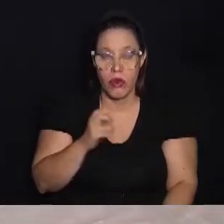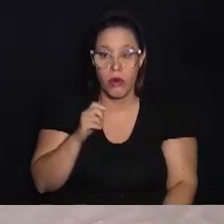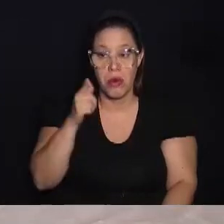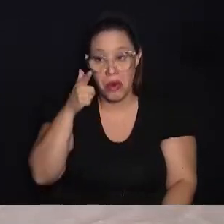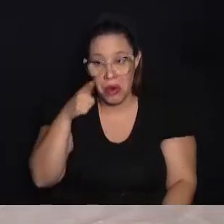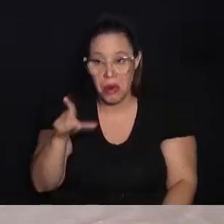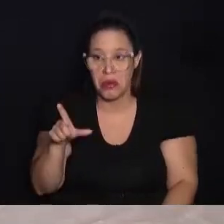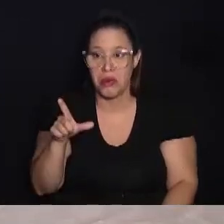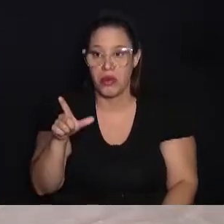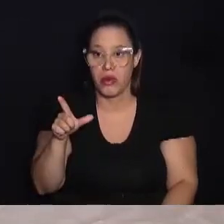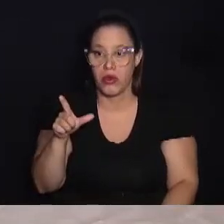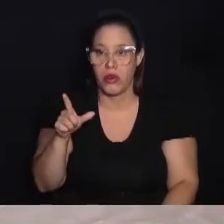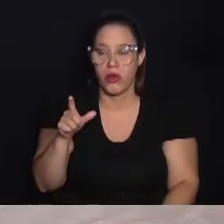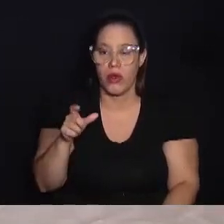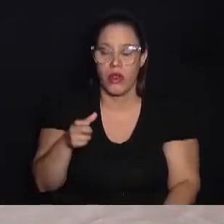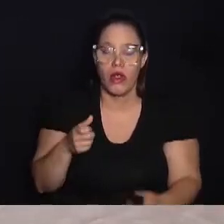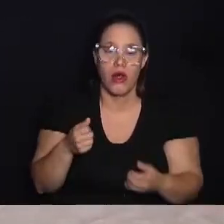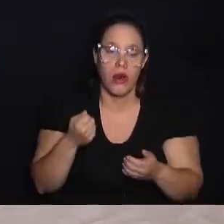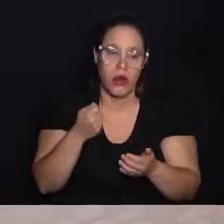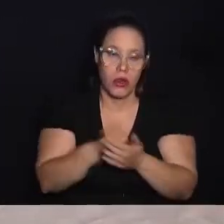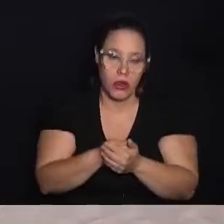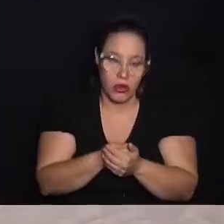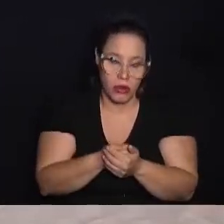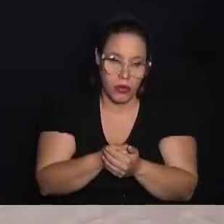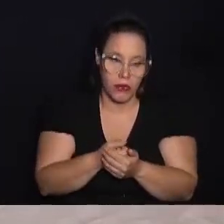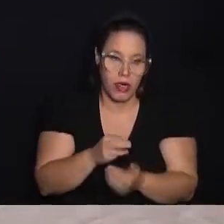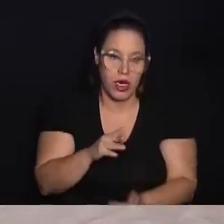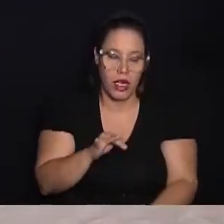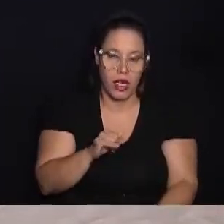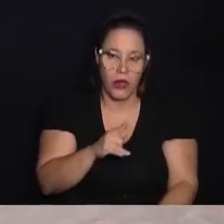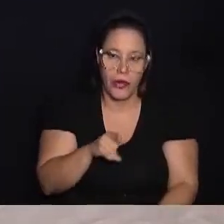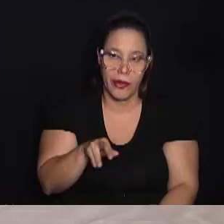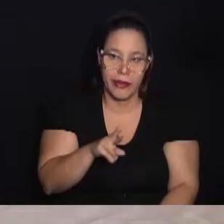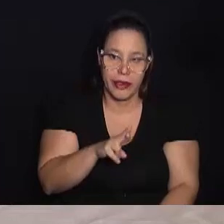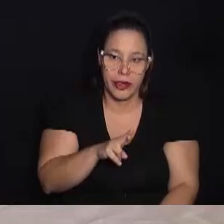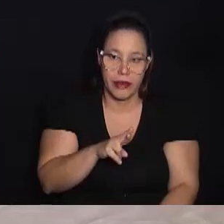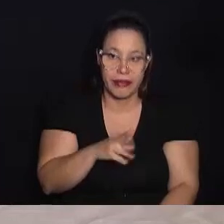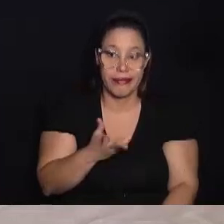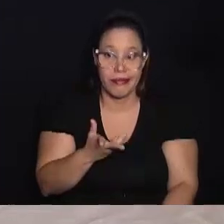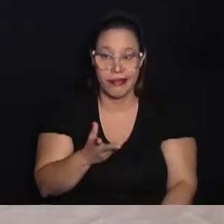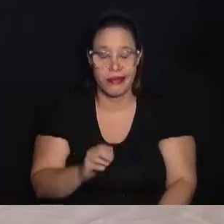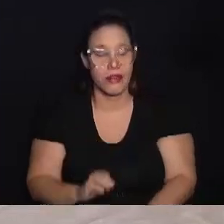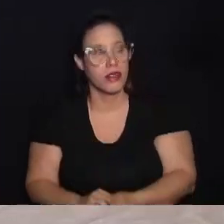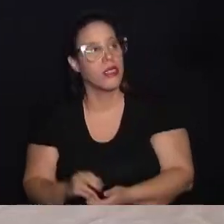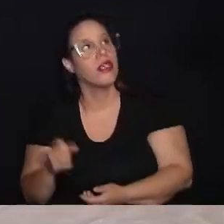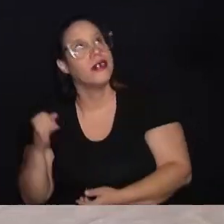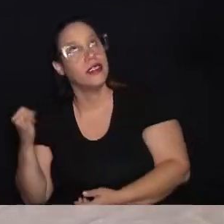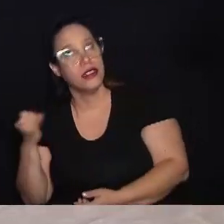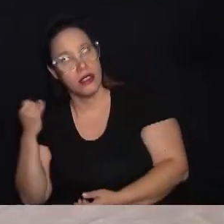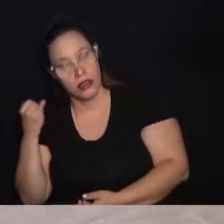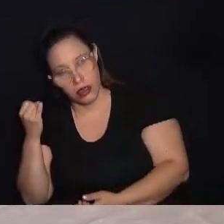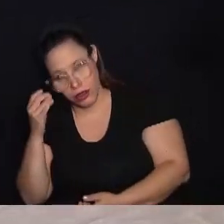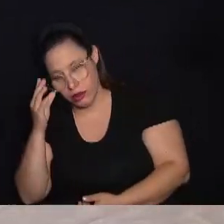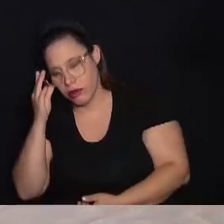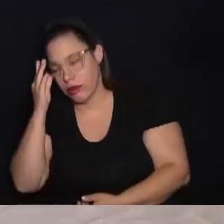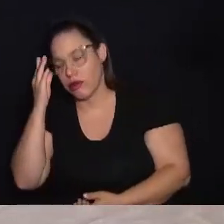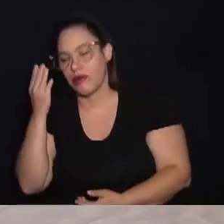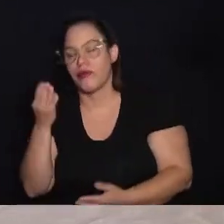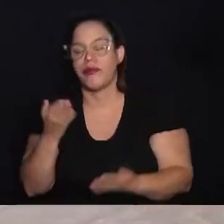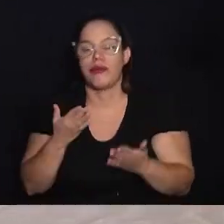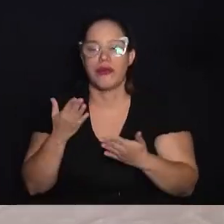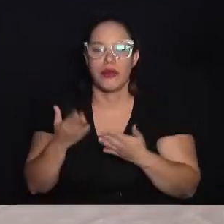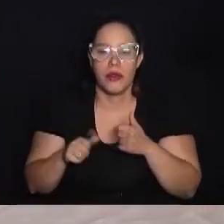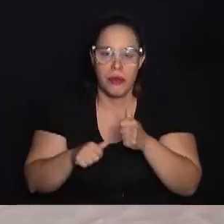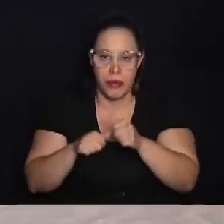vale a pena comprar produto para economizar ou não, né, Fabrício? Sim, é importantíssimo que as pessoas tenham esse hábito de